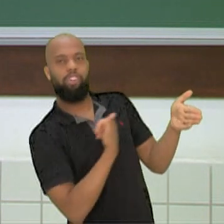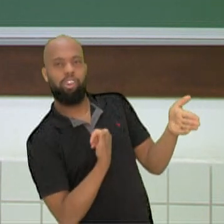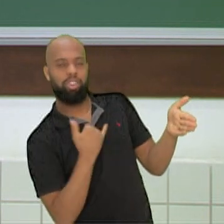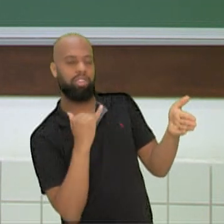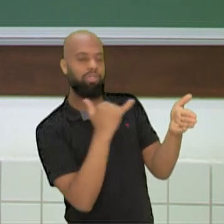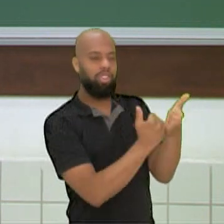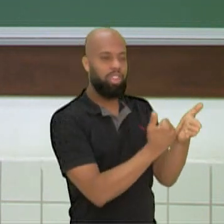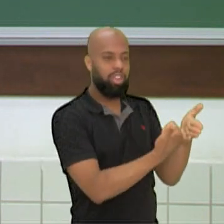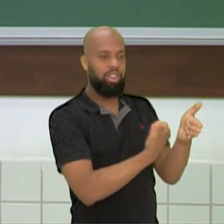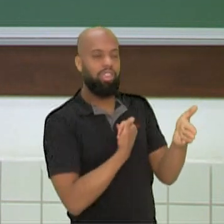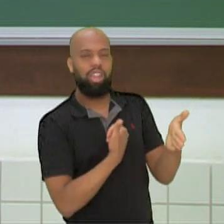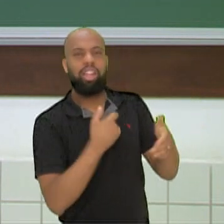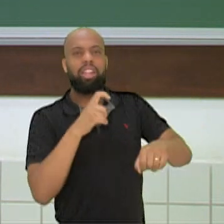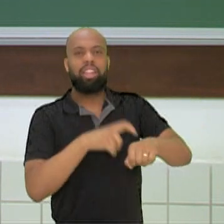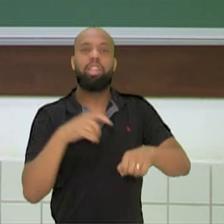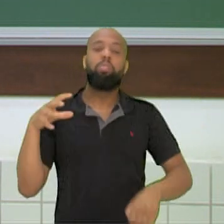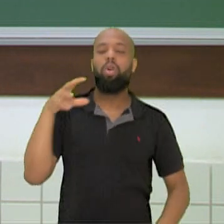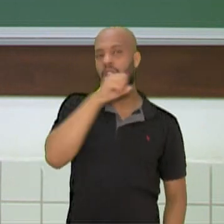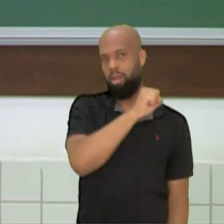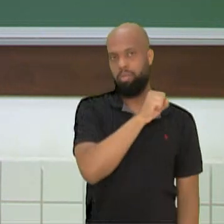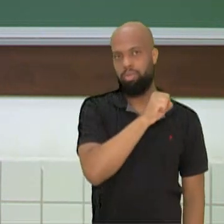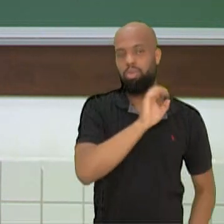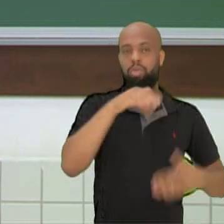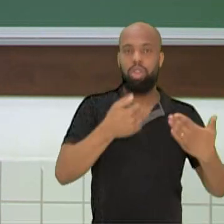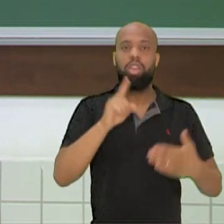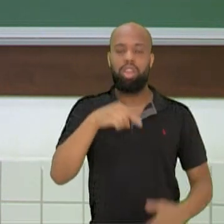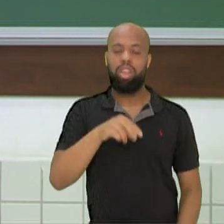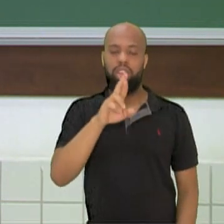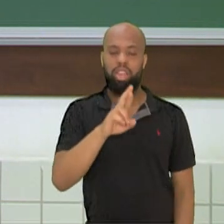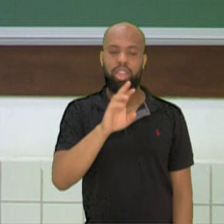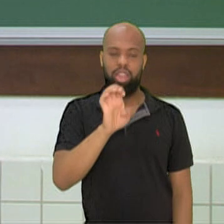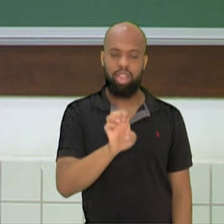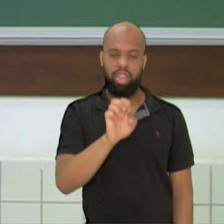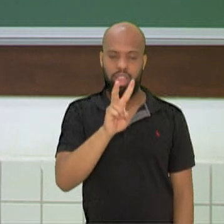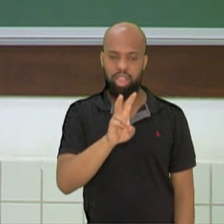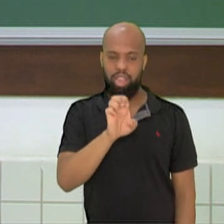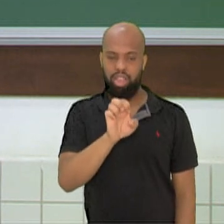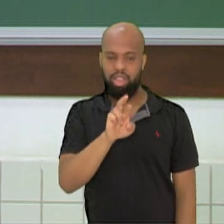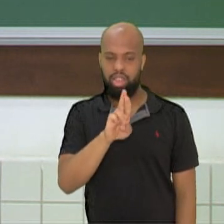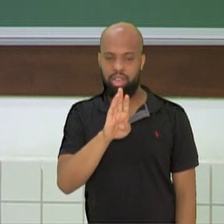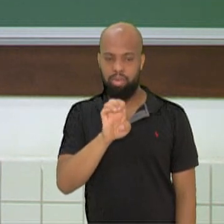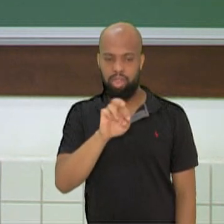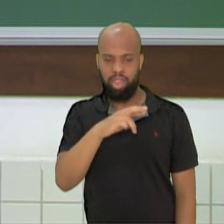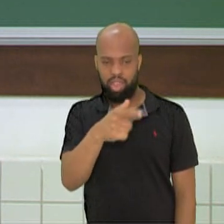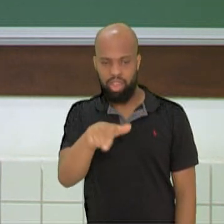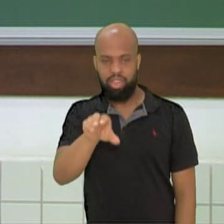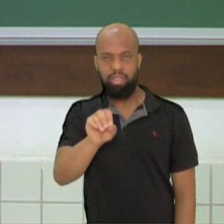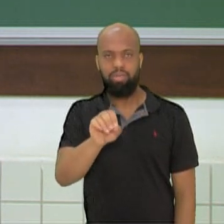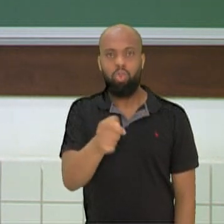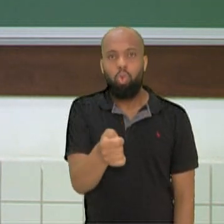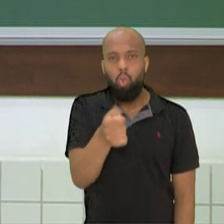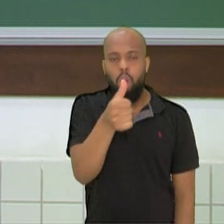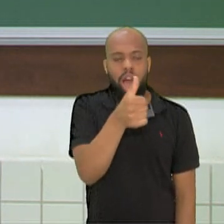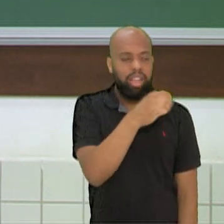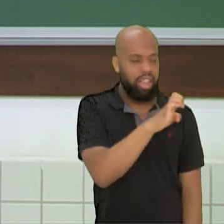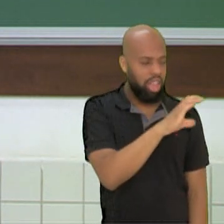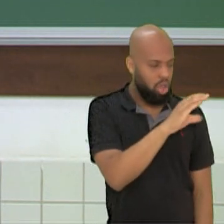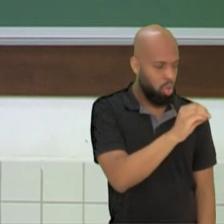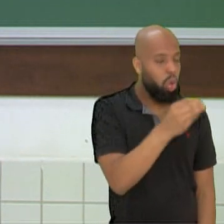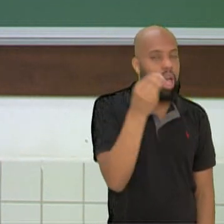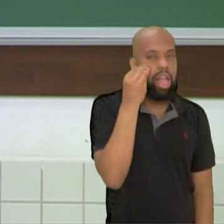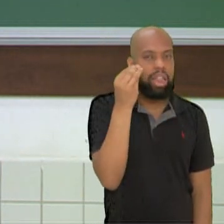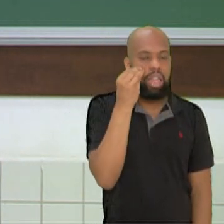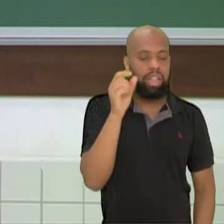distinguir esse som. Aí forma então uma reverberação. Por isso ali está colocado como um quase eco, vamos dizer assim, porque ele tenta projetar